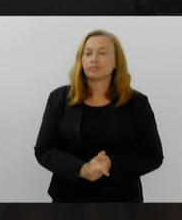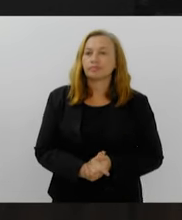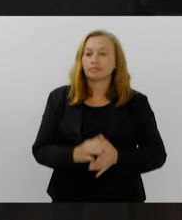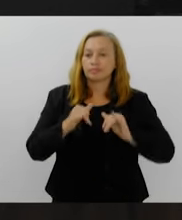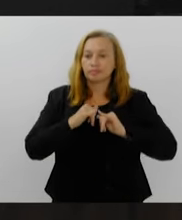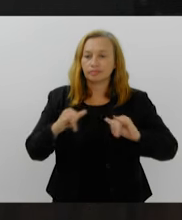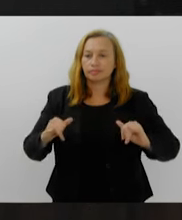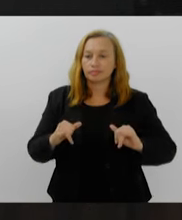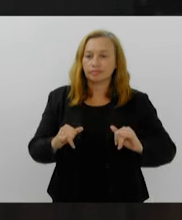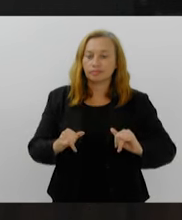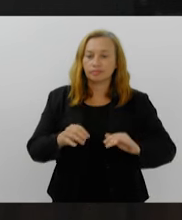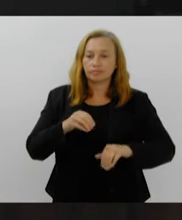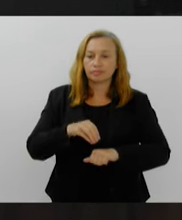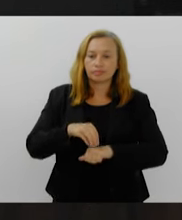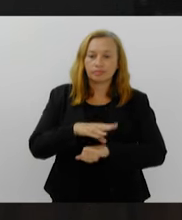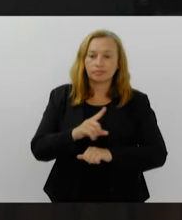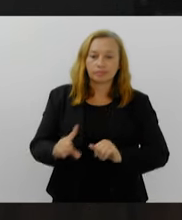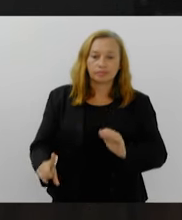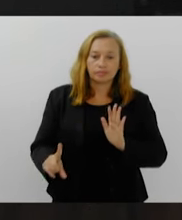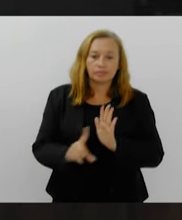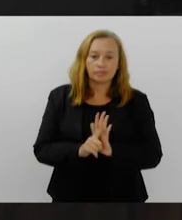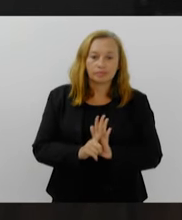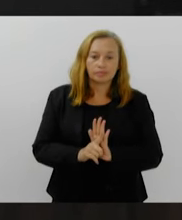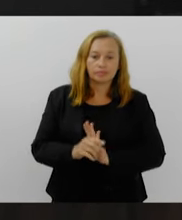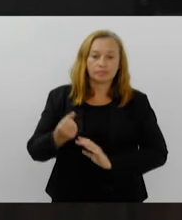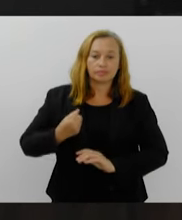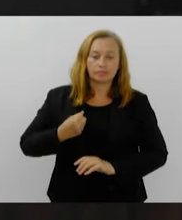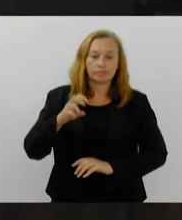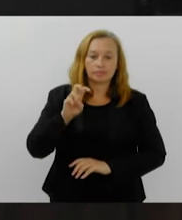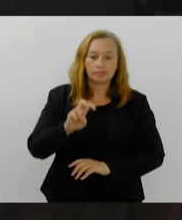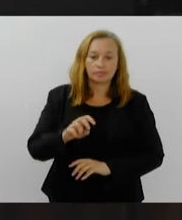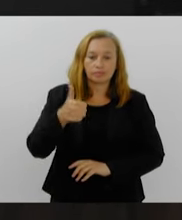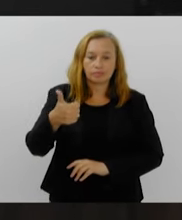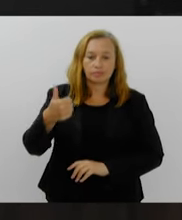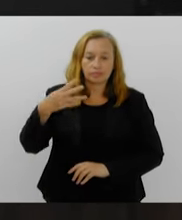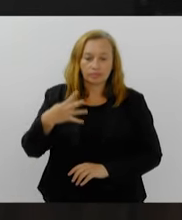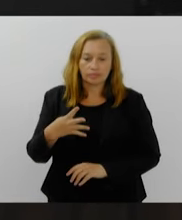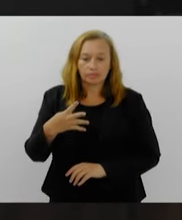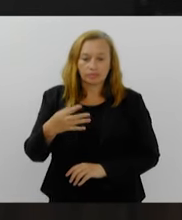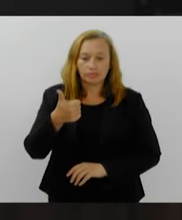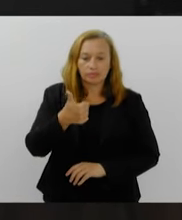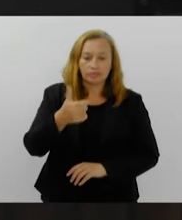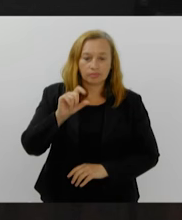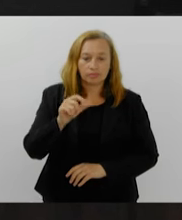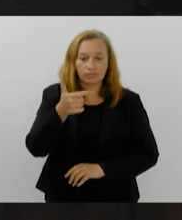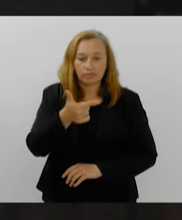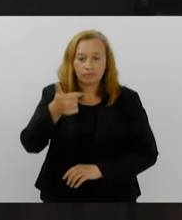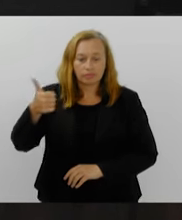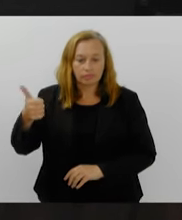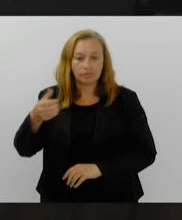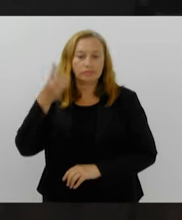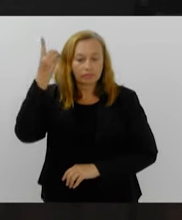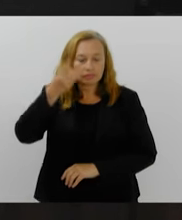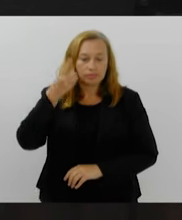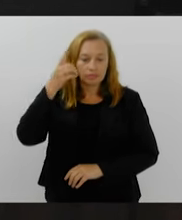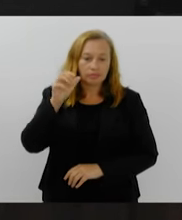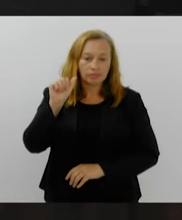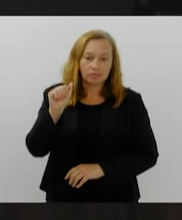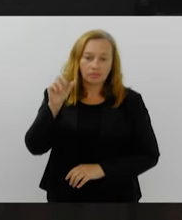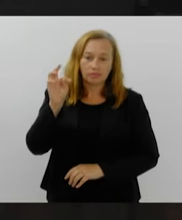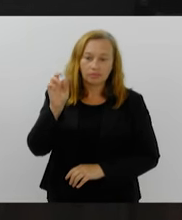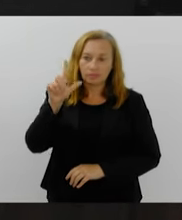anuncio indicação Legislativa número 514 de 2021 de autoria do deputado Átila